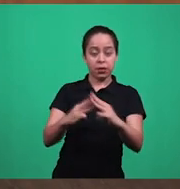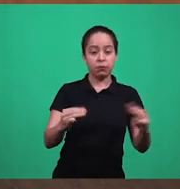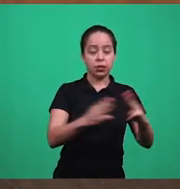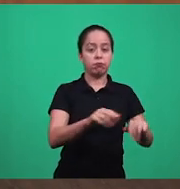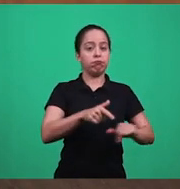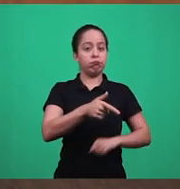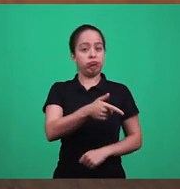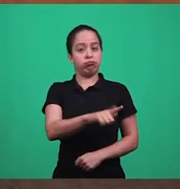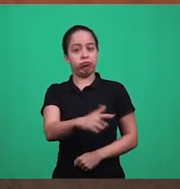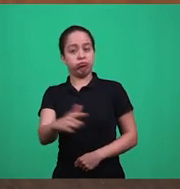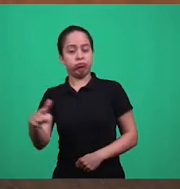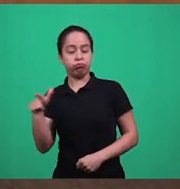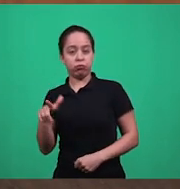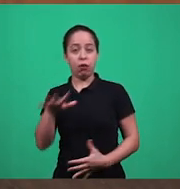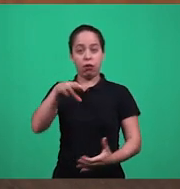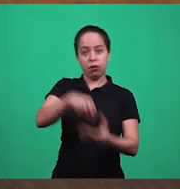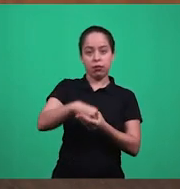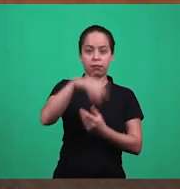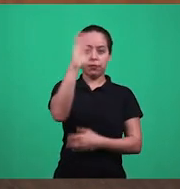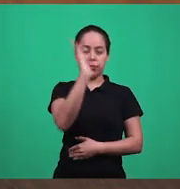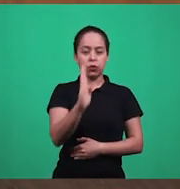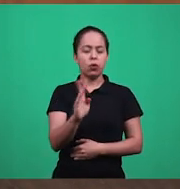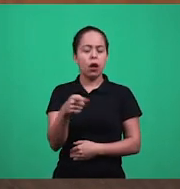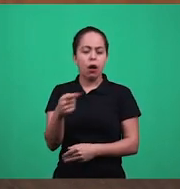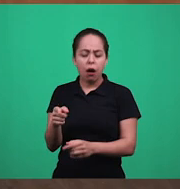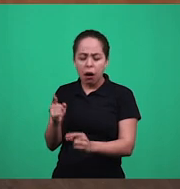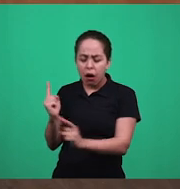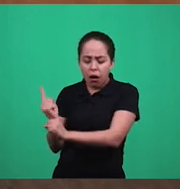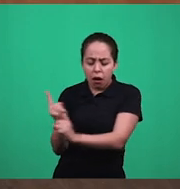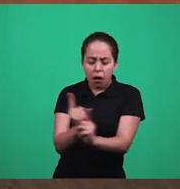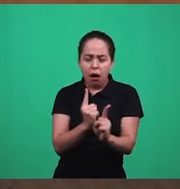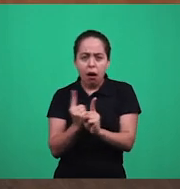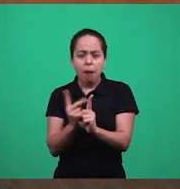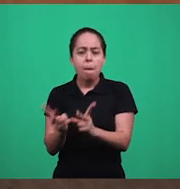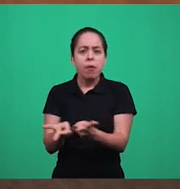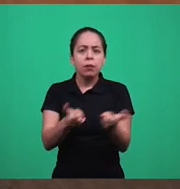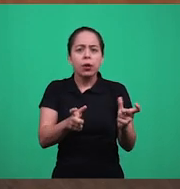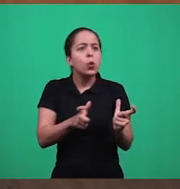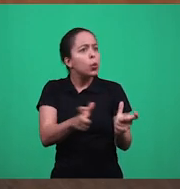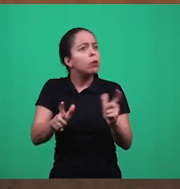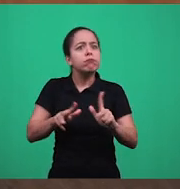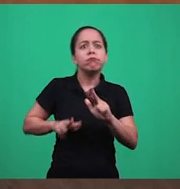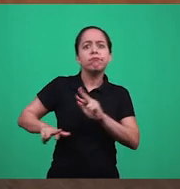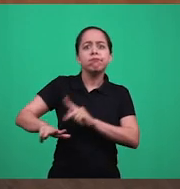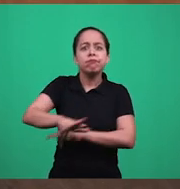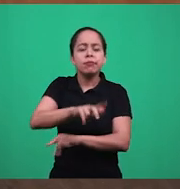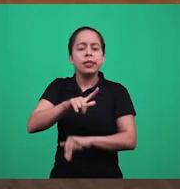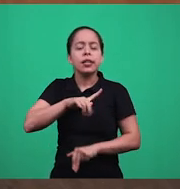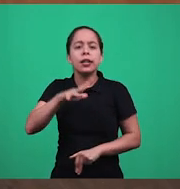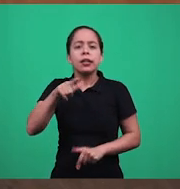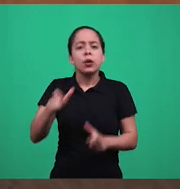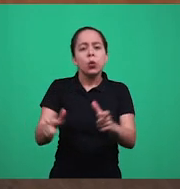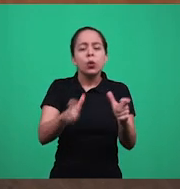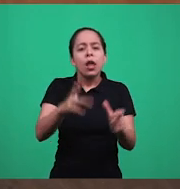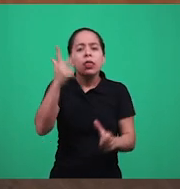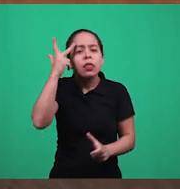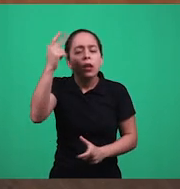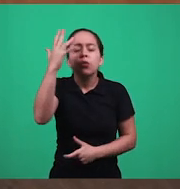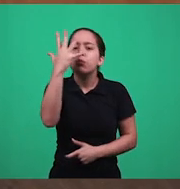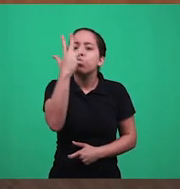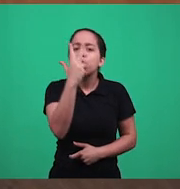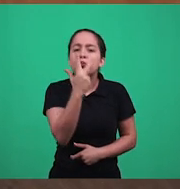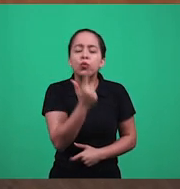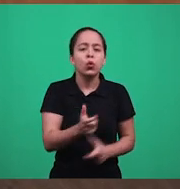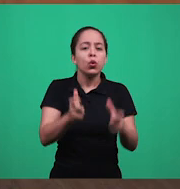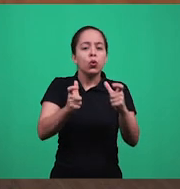Brasil e perceber que todos eles são locais de grandes belezas naturais, além de serem ambientes